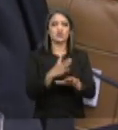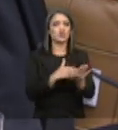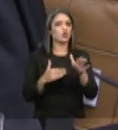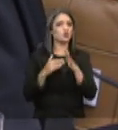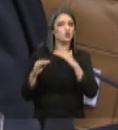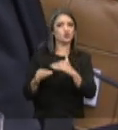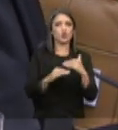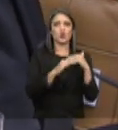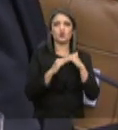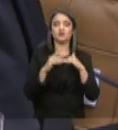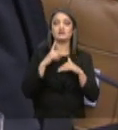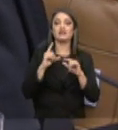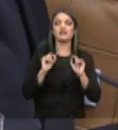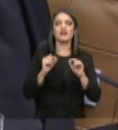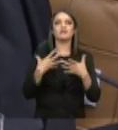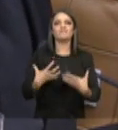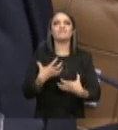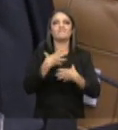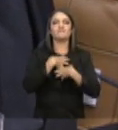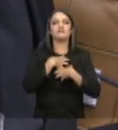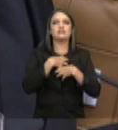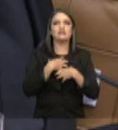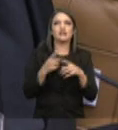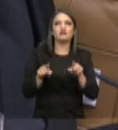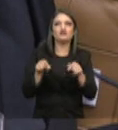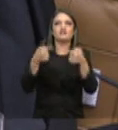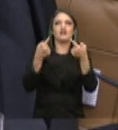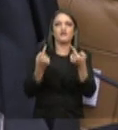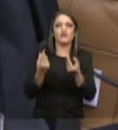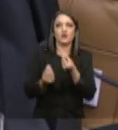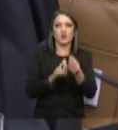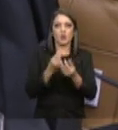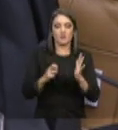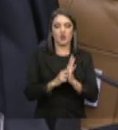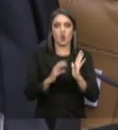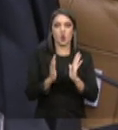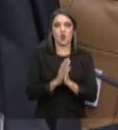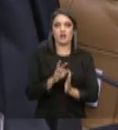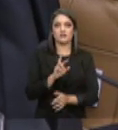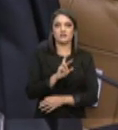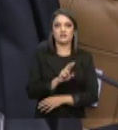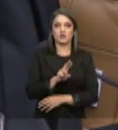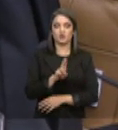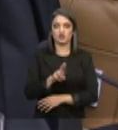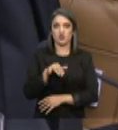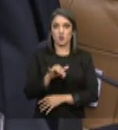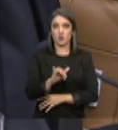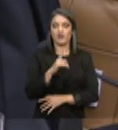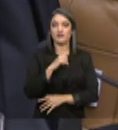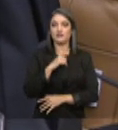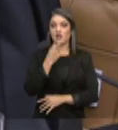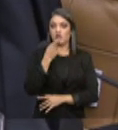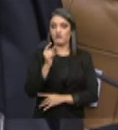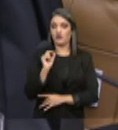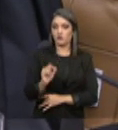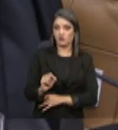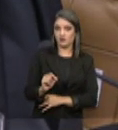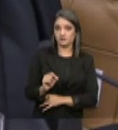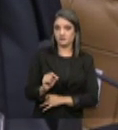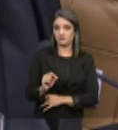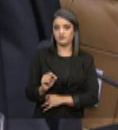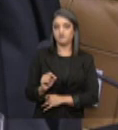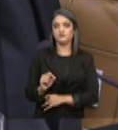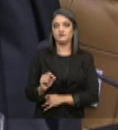arrebatado pela força desafiadora da oração de Rui que poéticamente dizia para isso mesmo